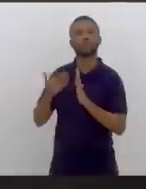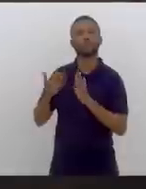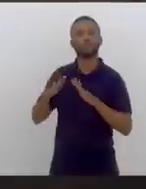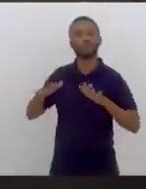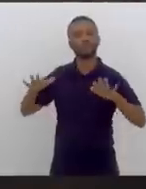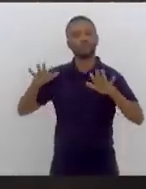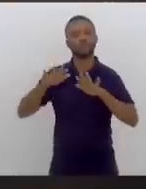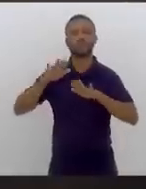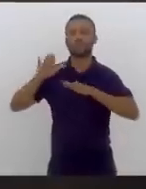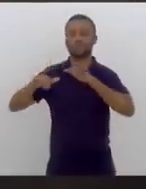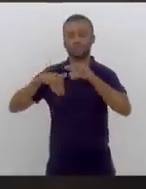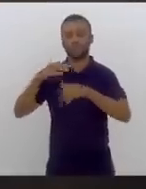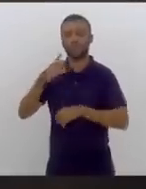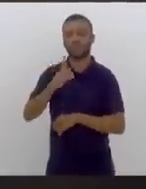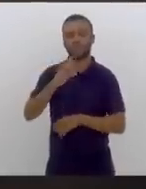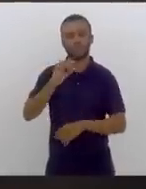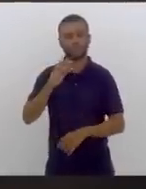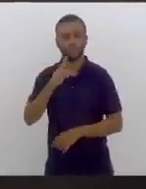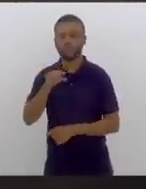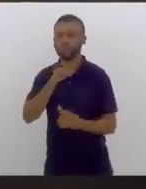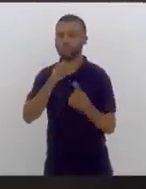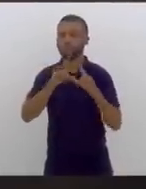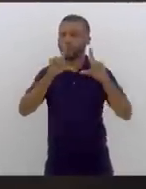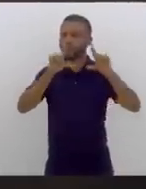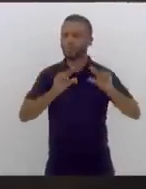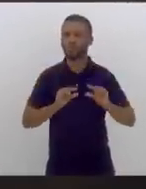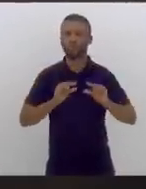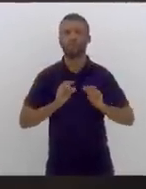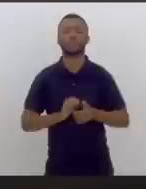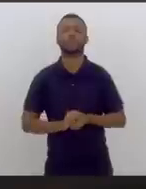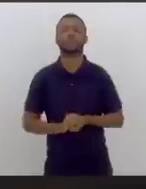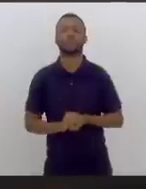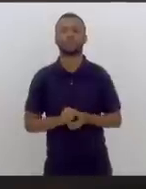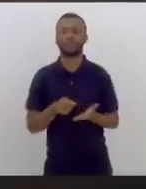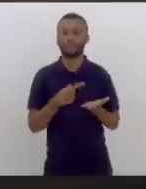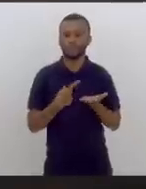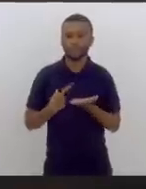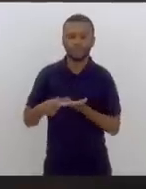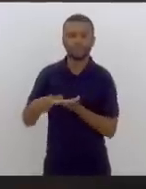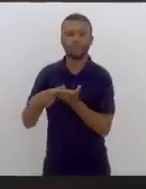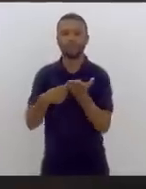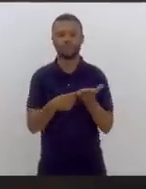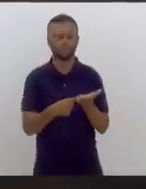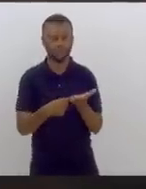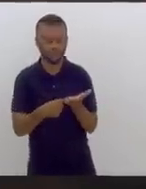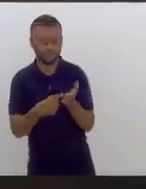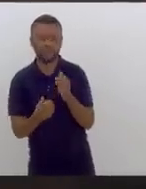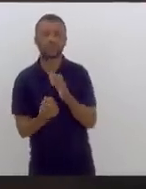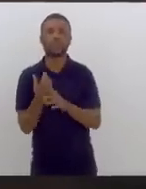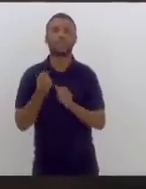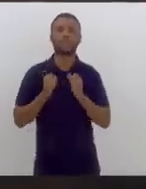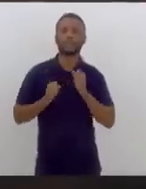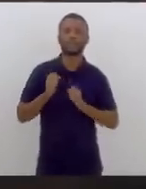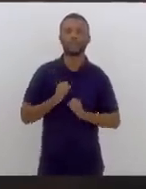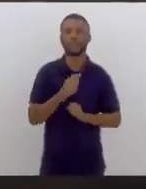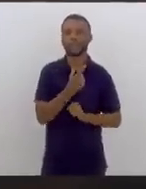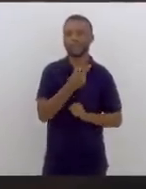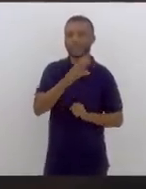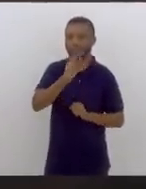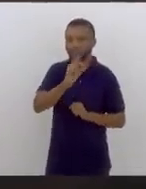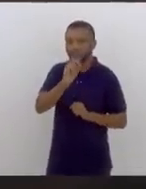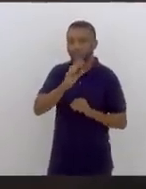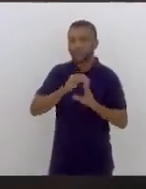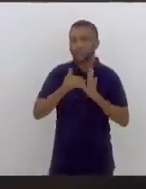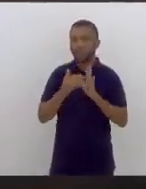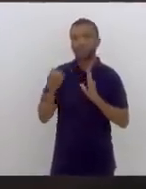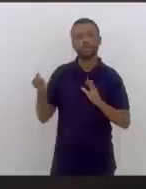sendo chamados da deep para diminuir então aquilo que tinha sido acordado lá atrás que criou uma expectativa de 150 para todos para reformar